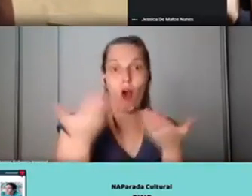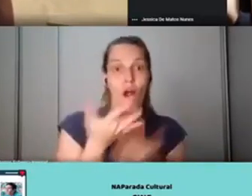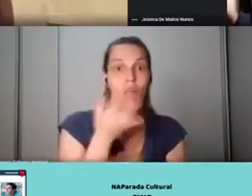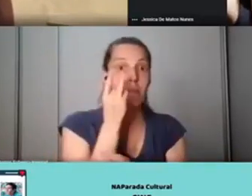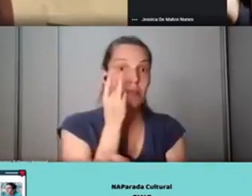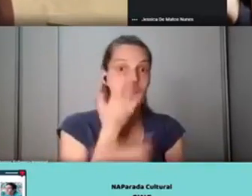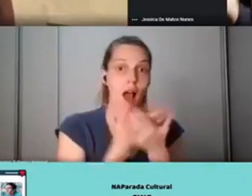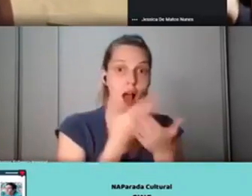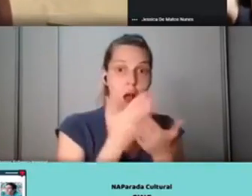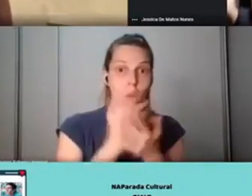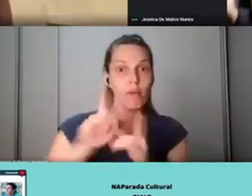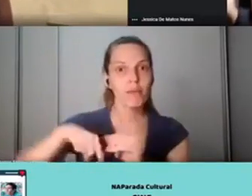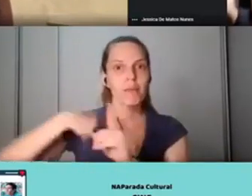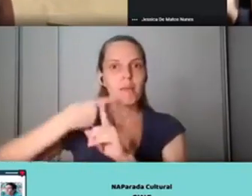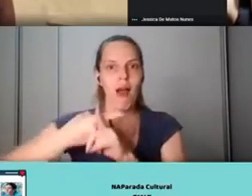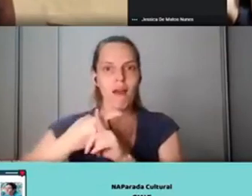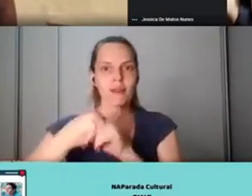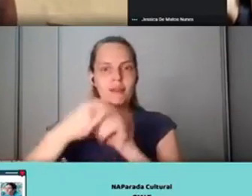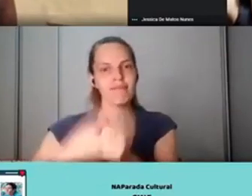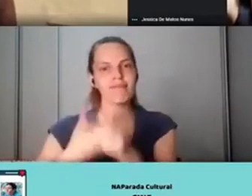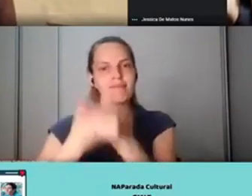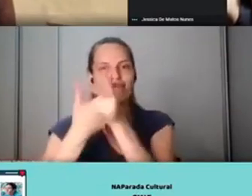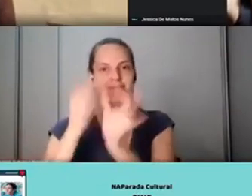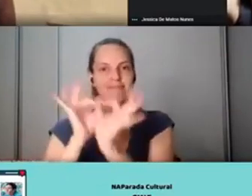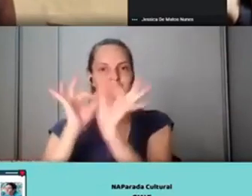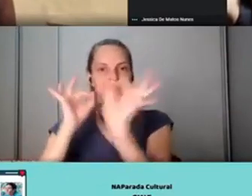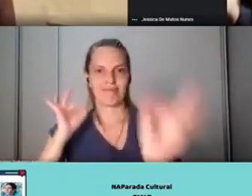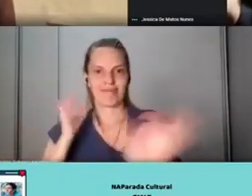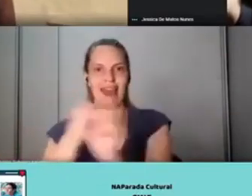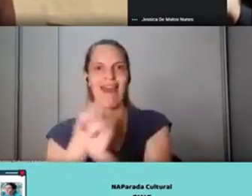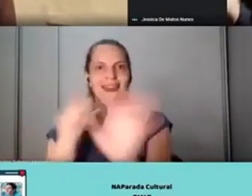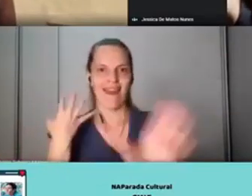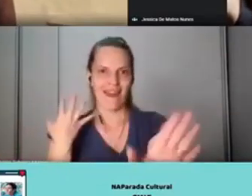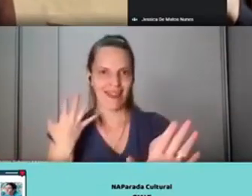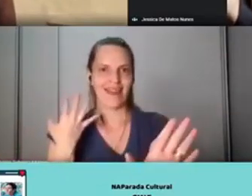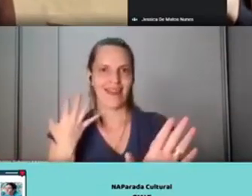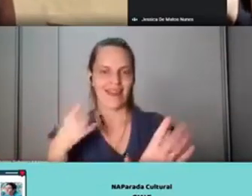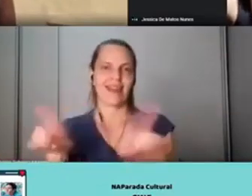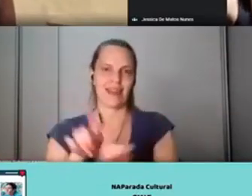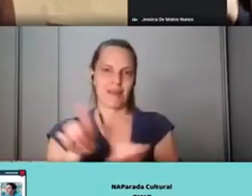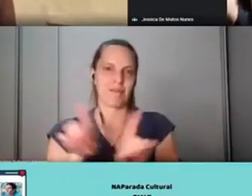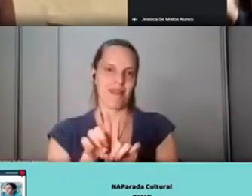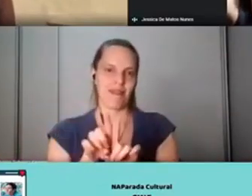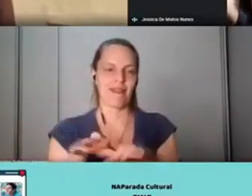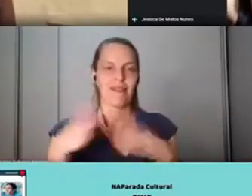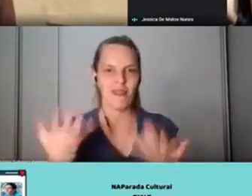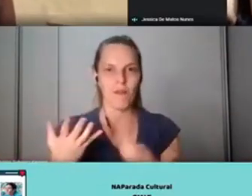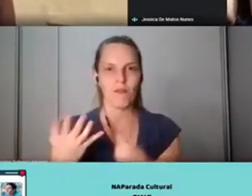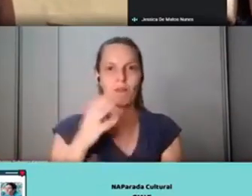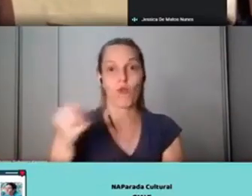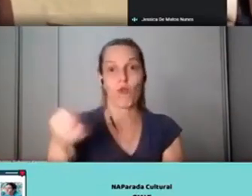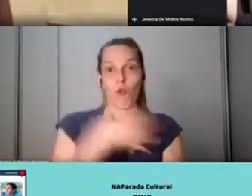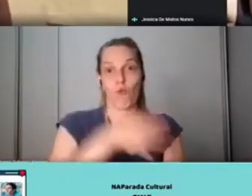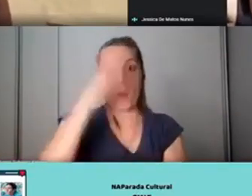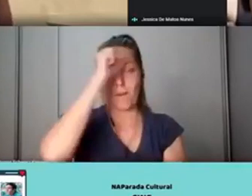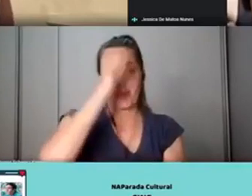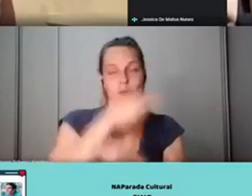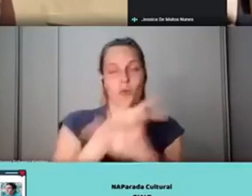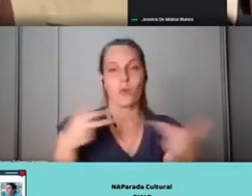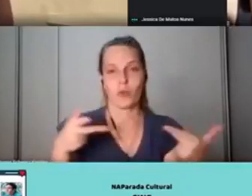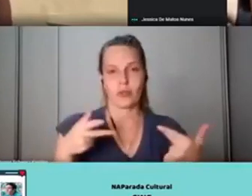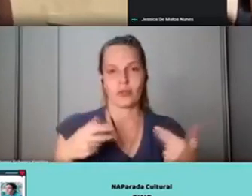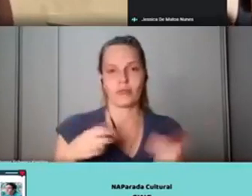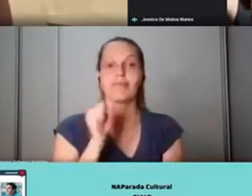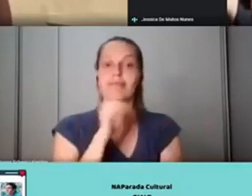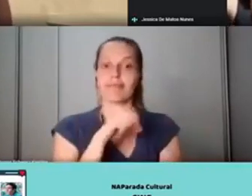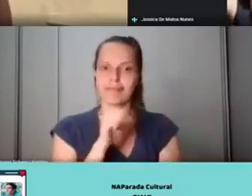também nos traz novos aprendizados. Sim, oportunidades também, né? Claro que a gente sabe que muitas